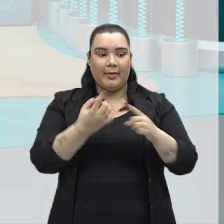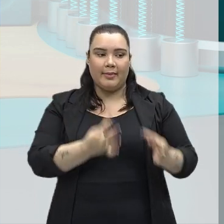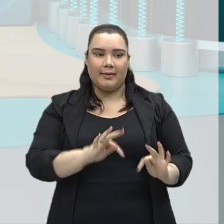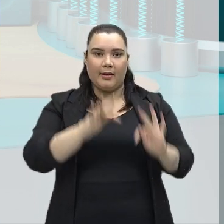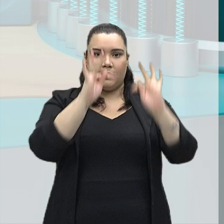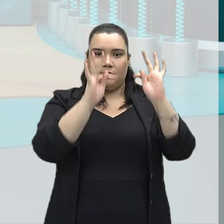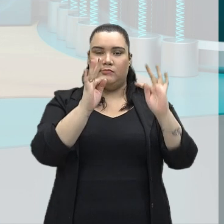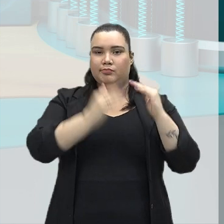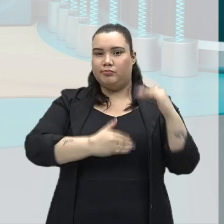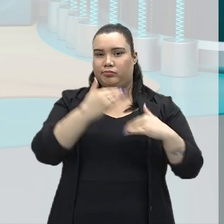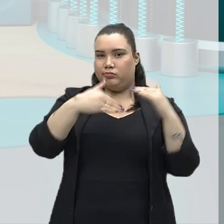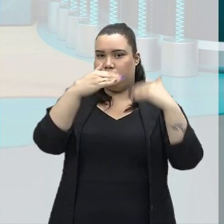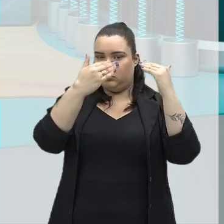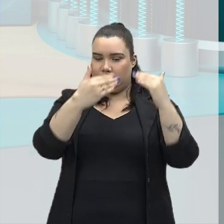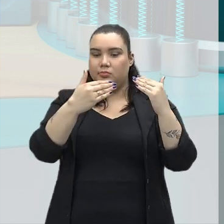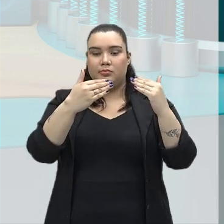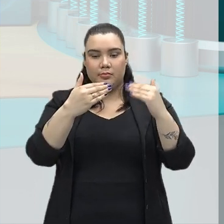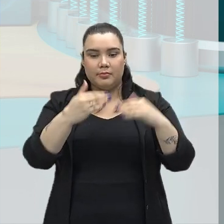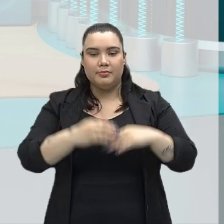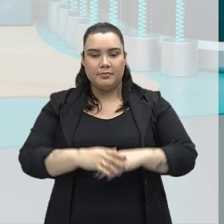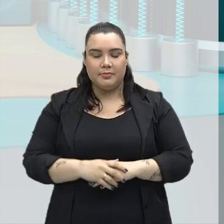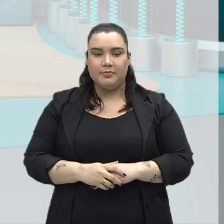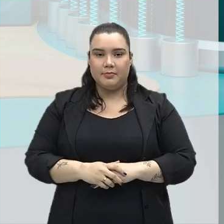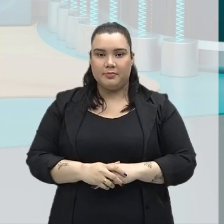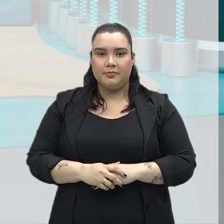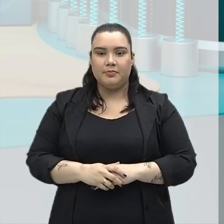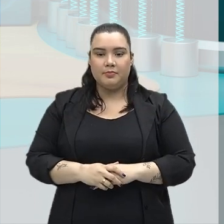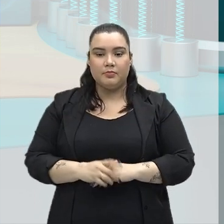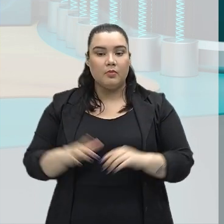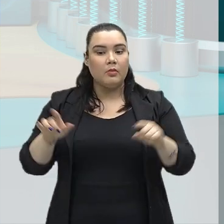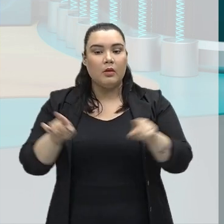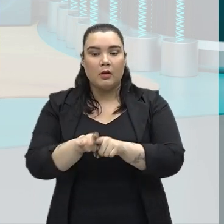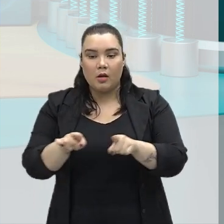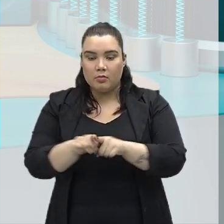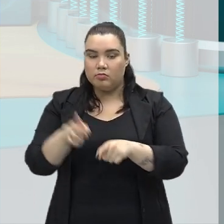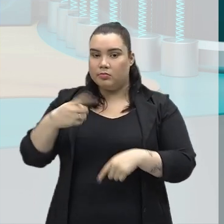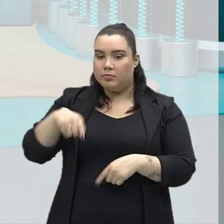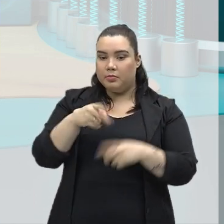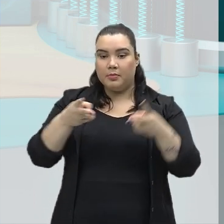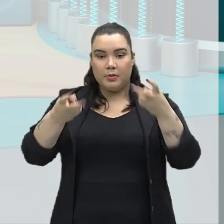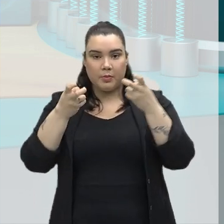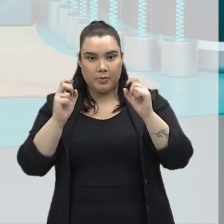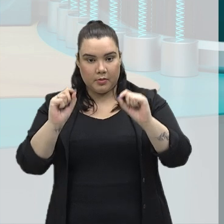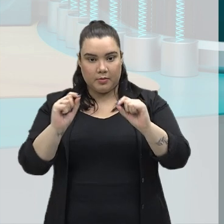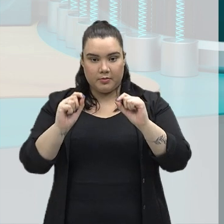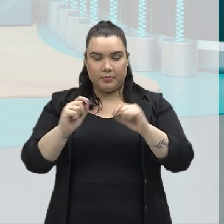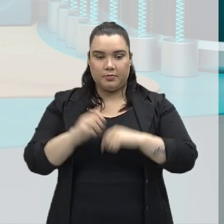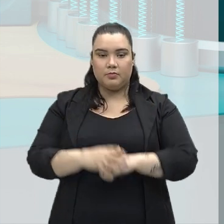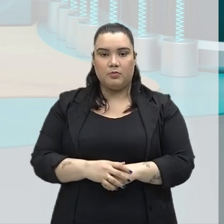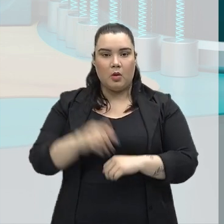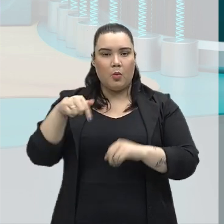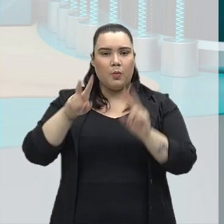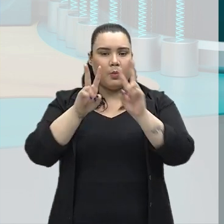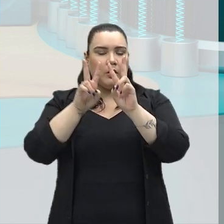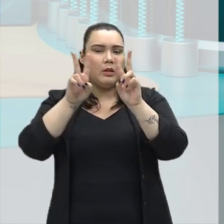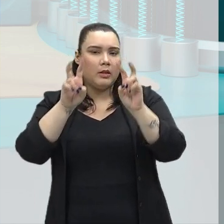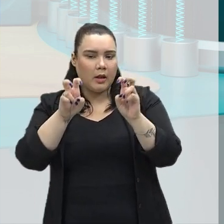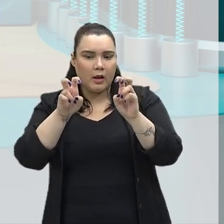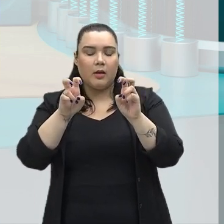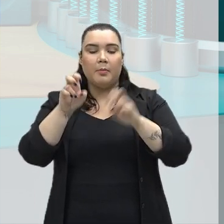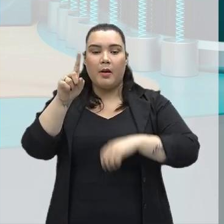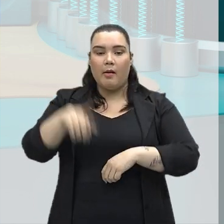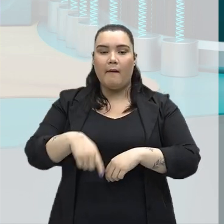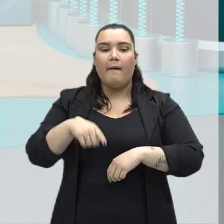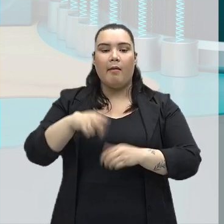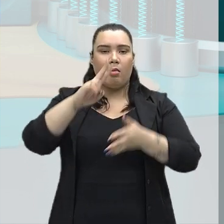da inteligência artificial. E observem que o assunto são estratégias